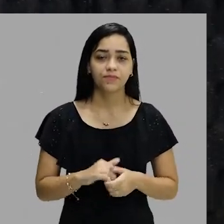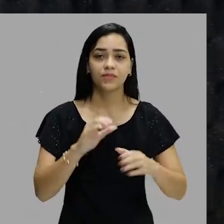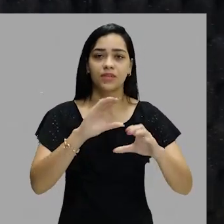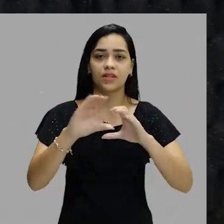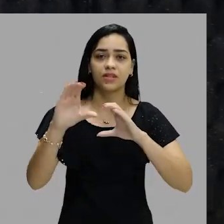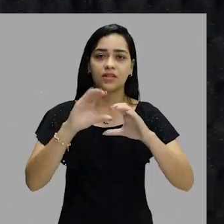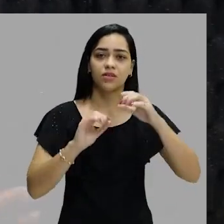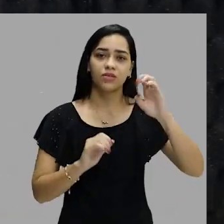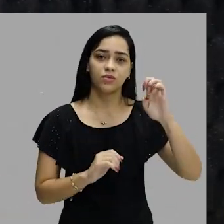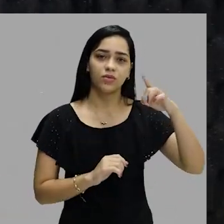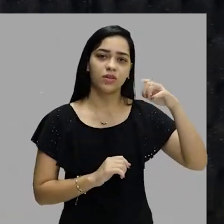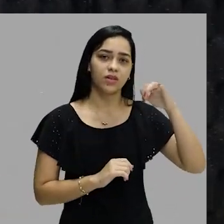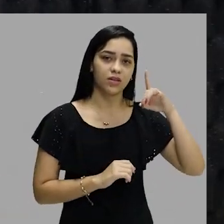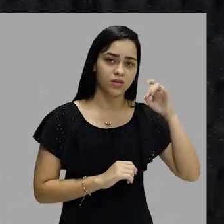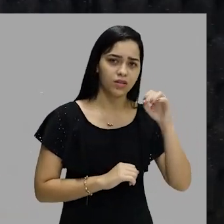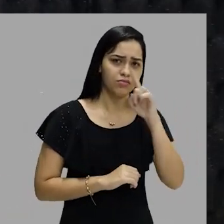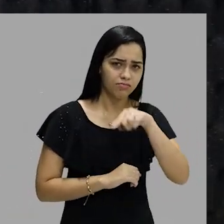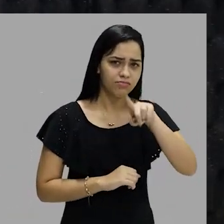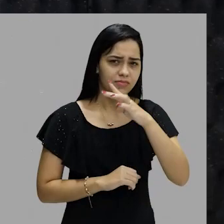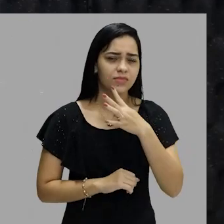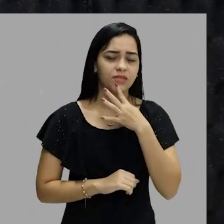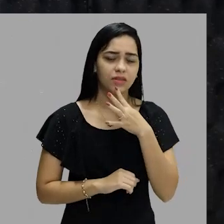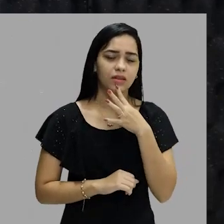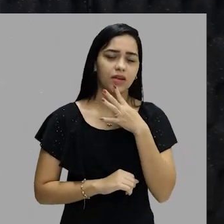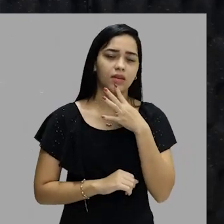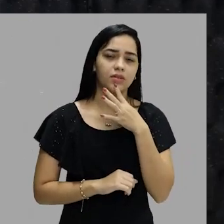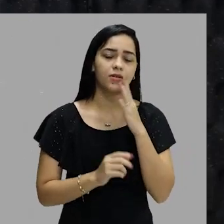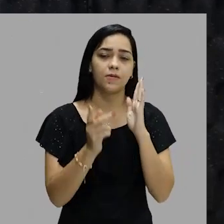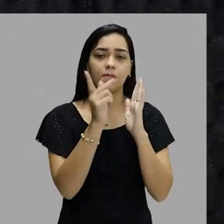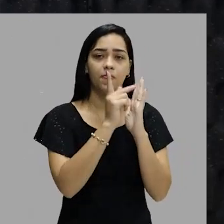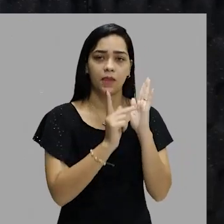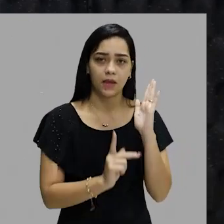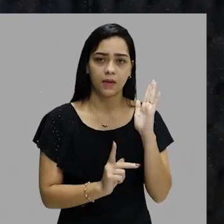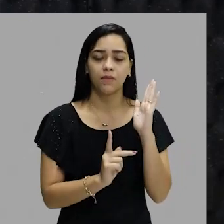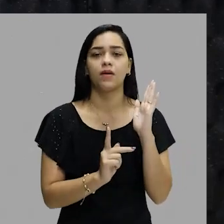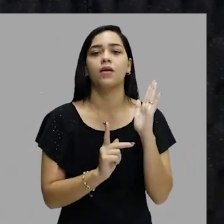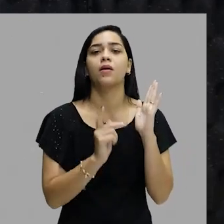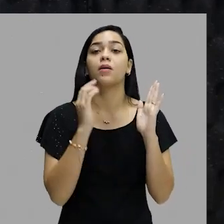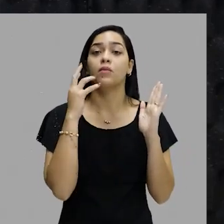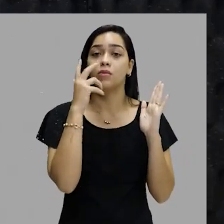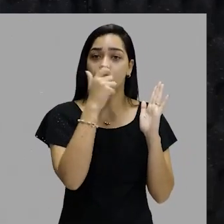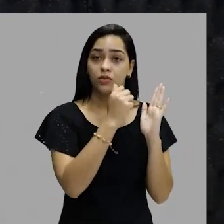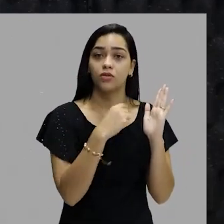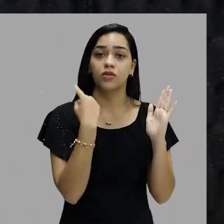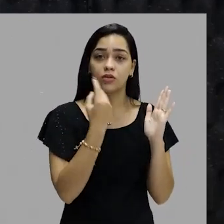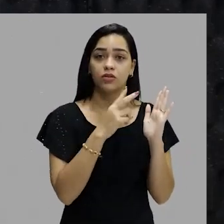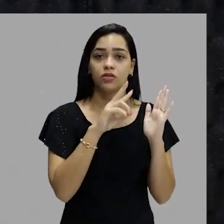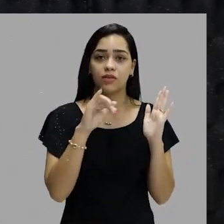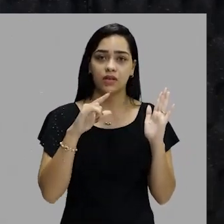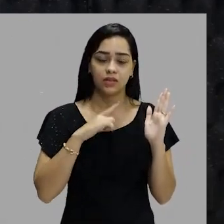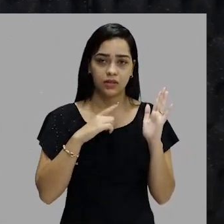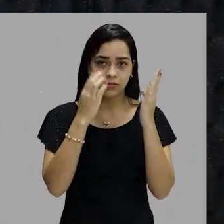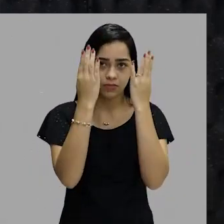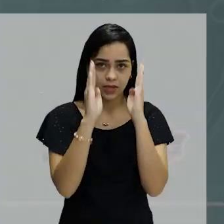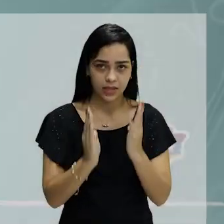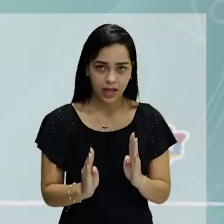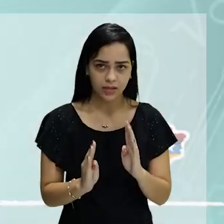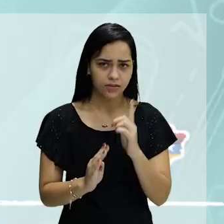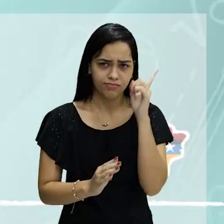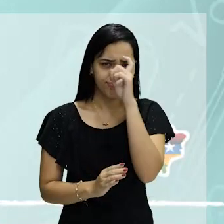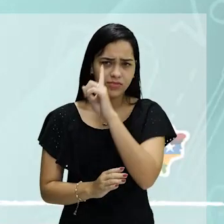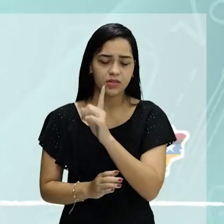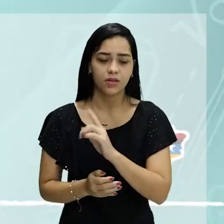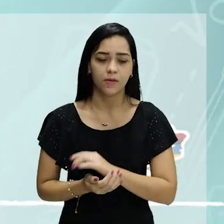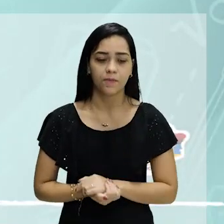Canção do Exílio, todo mundo conhece, né? É um poema muito rico, muito bonito, e a gente vai fazer uma breve análise. Também não é